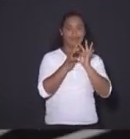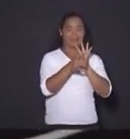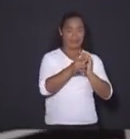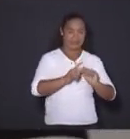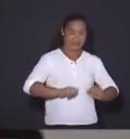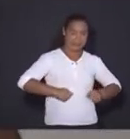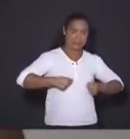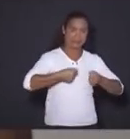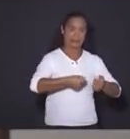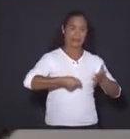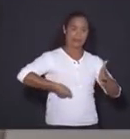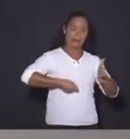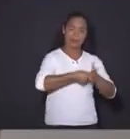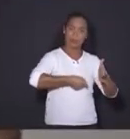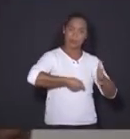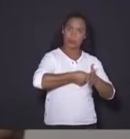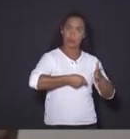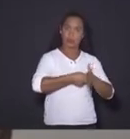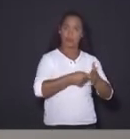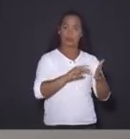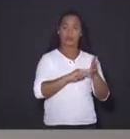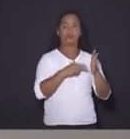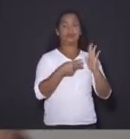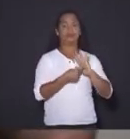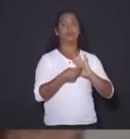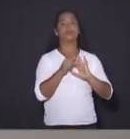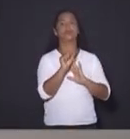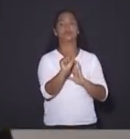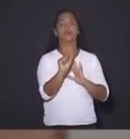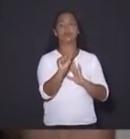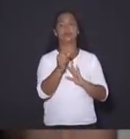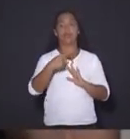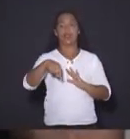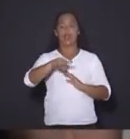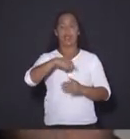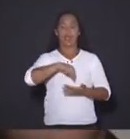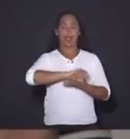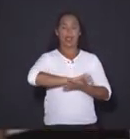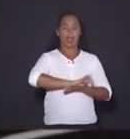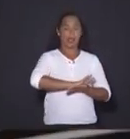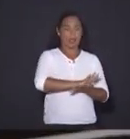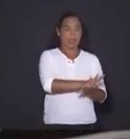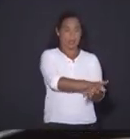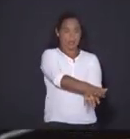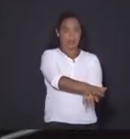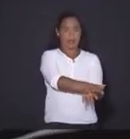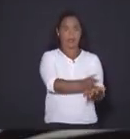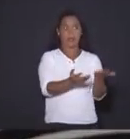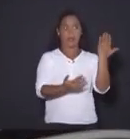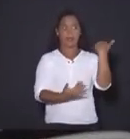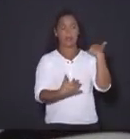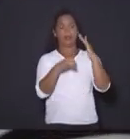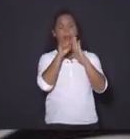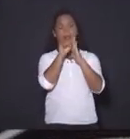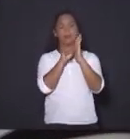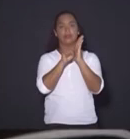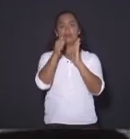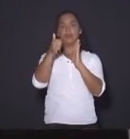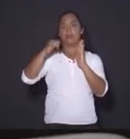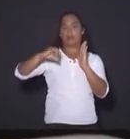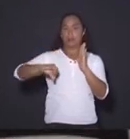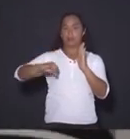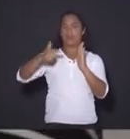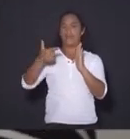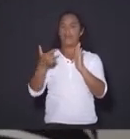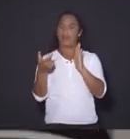significa romper com um dos mecanismos do racismo e que no século 19 e início do século 20